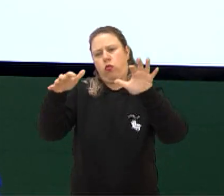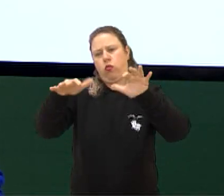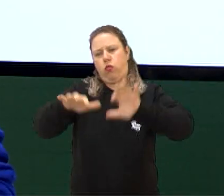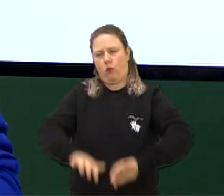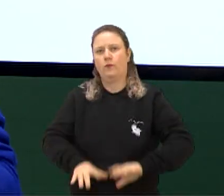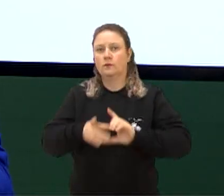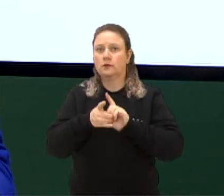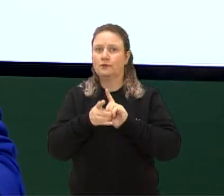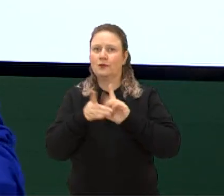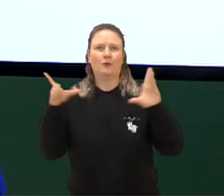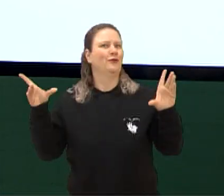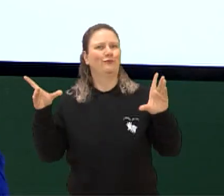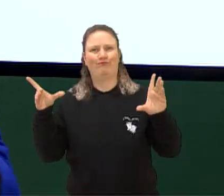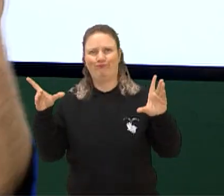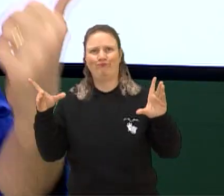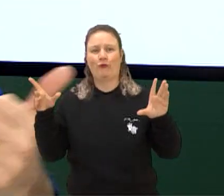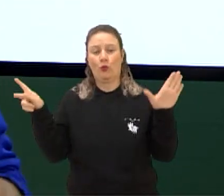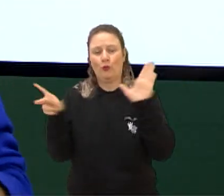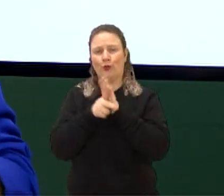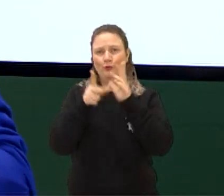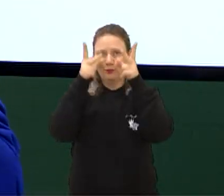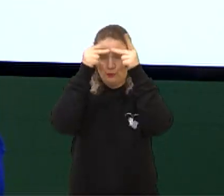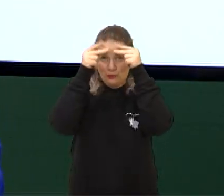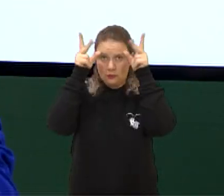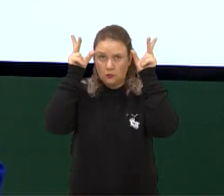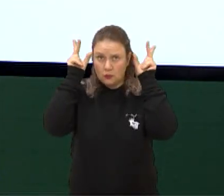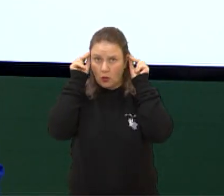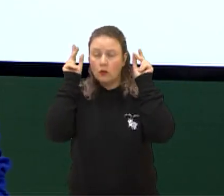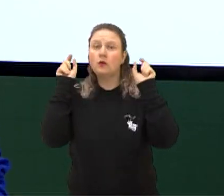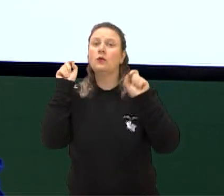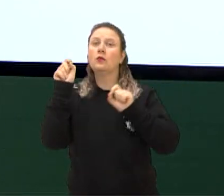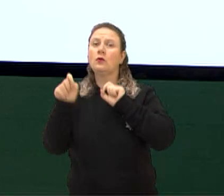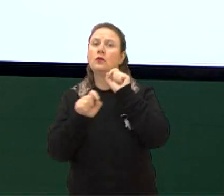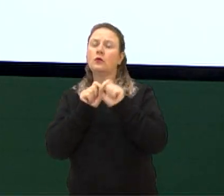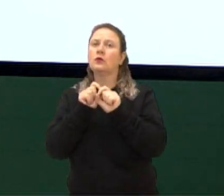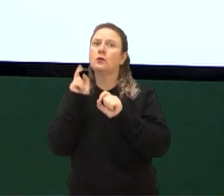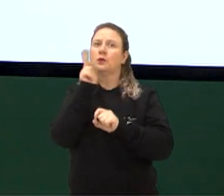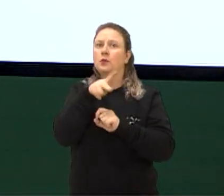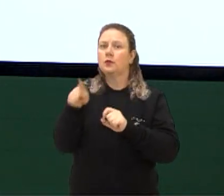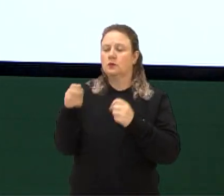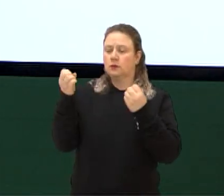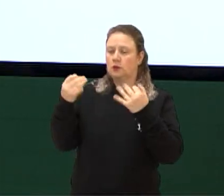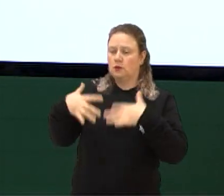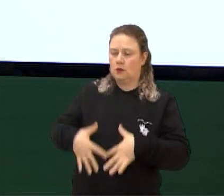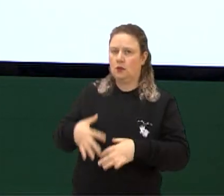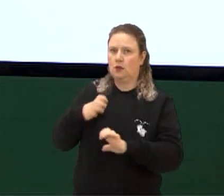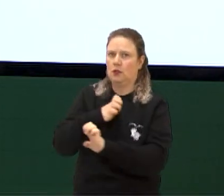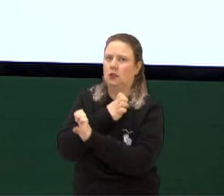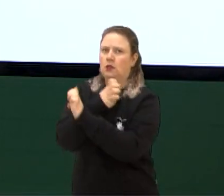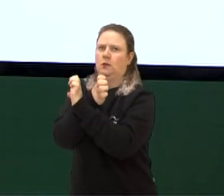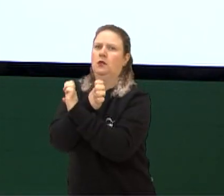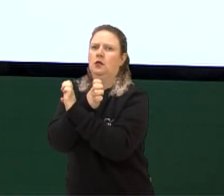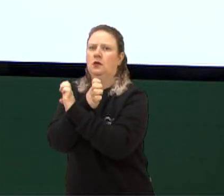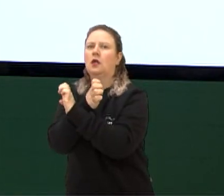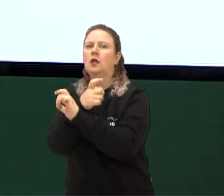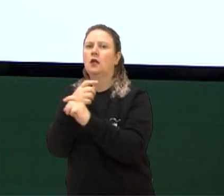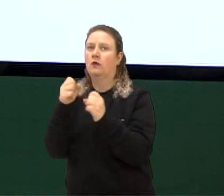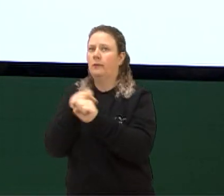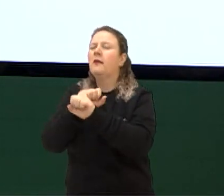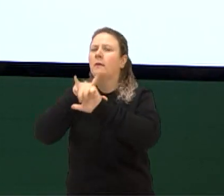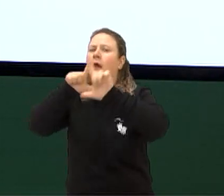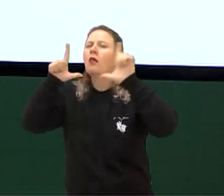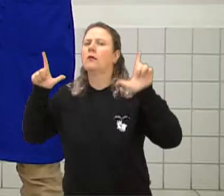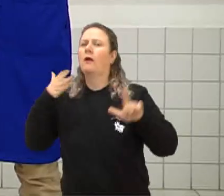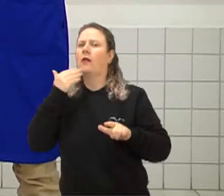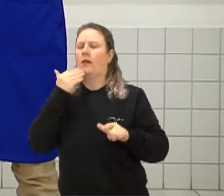ateniense, tá? E depois, né, o professor Alexandre vai falar um pouquinho para a gente aqui de Esparta, e isso vai ficar um pouco mais claro,